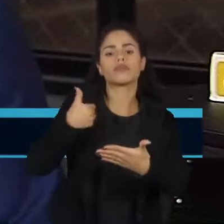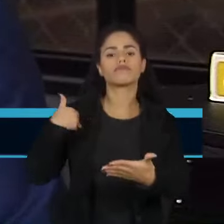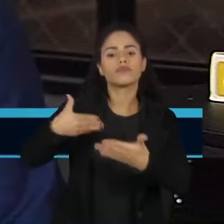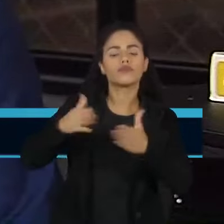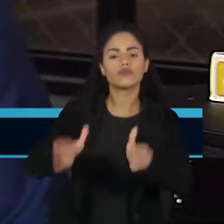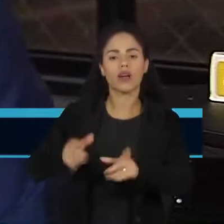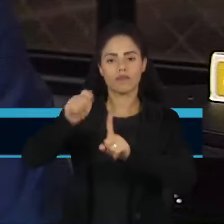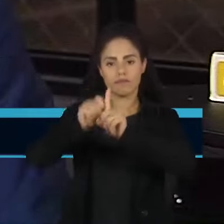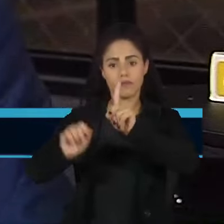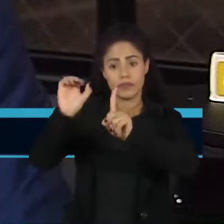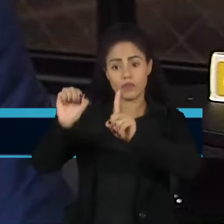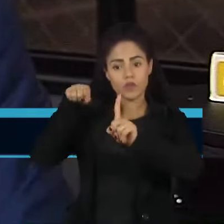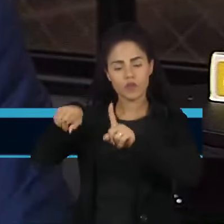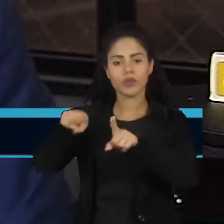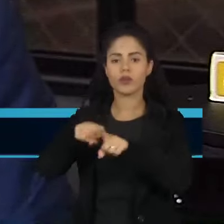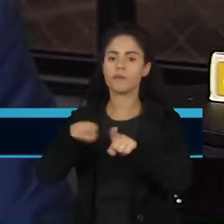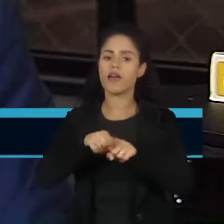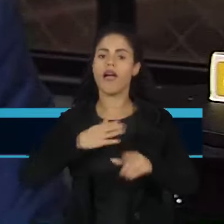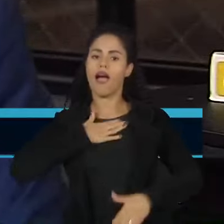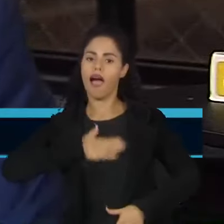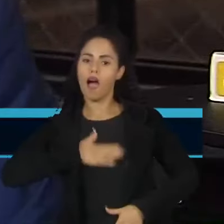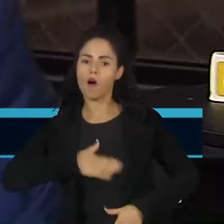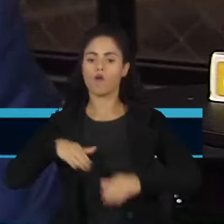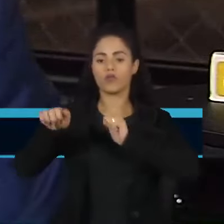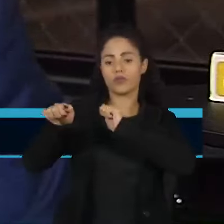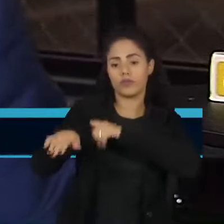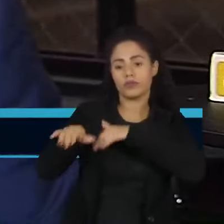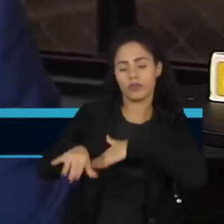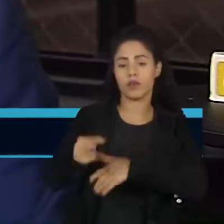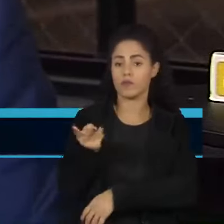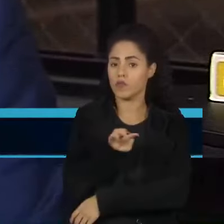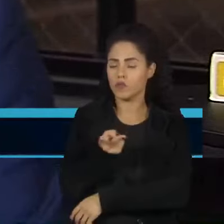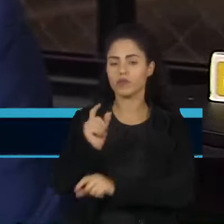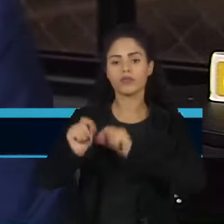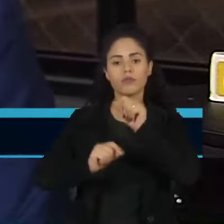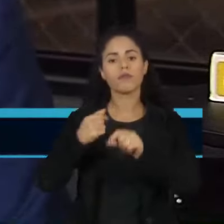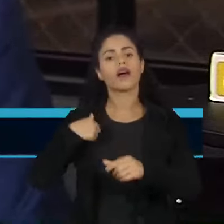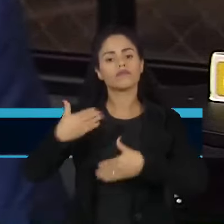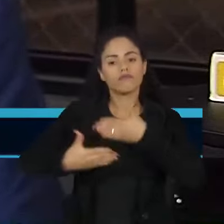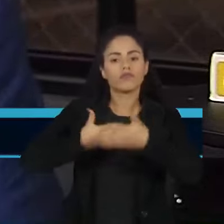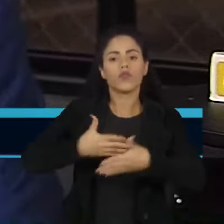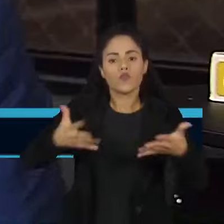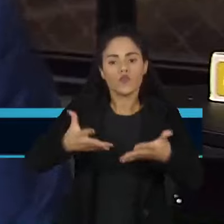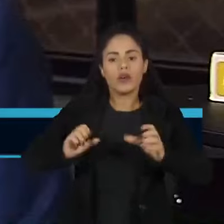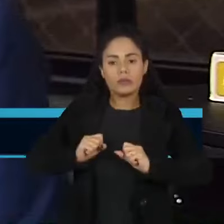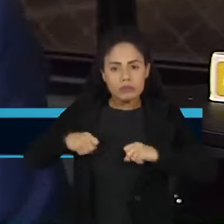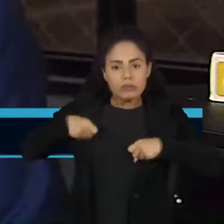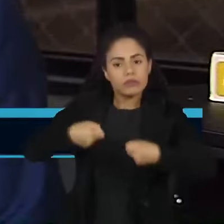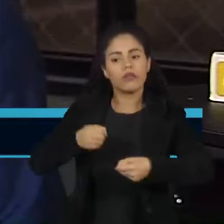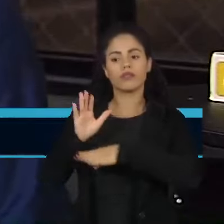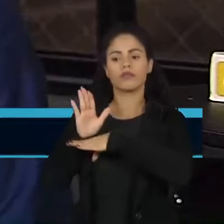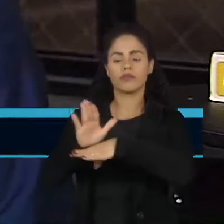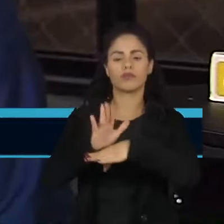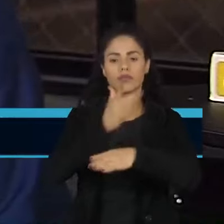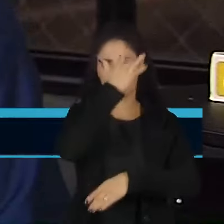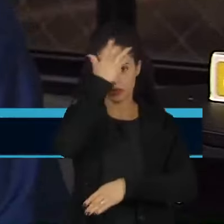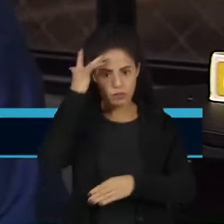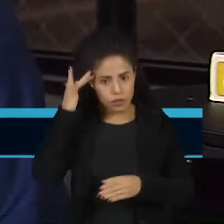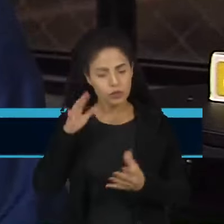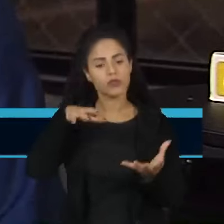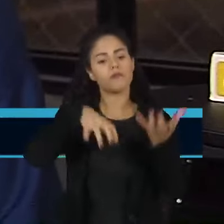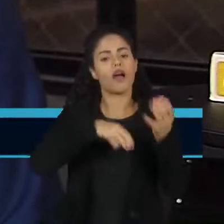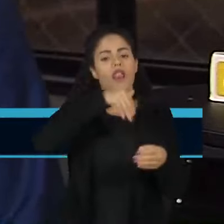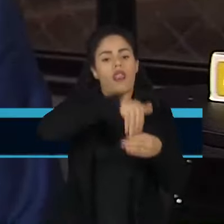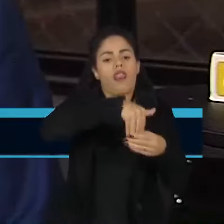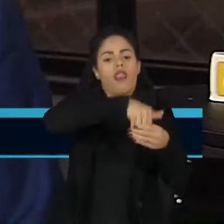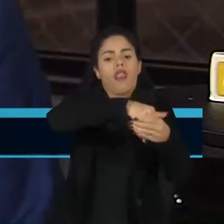agosto nós teremos uma semana, em setembro nós teremos outras duas semanas para se votar, fazer um máximo de esforço para que os parlamentares venham a Brasília e consigam